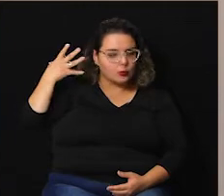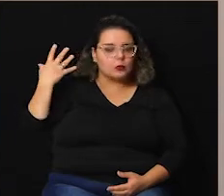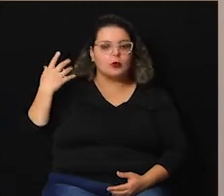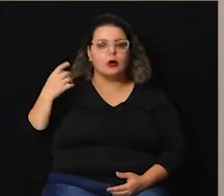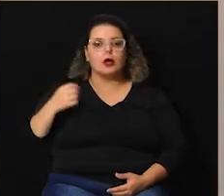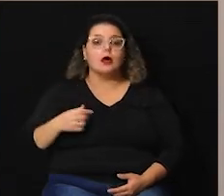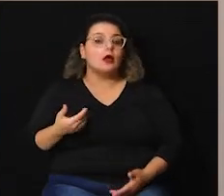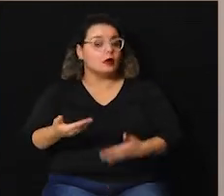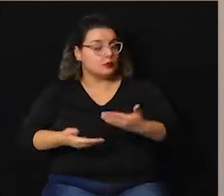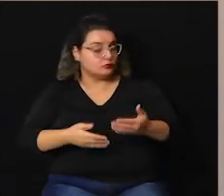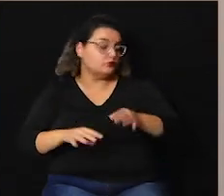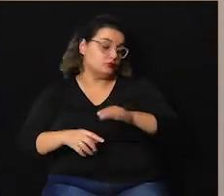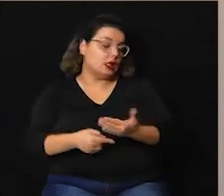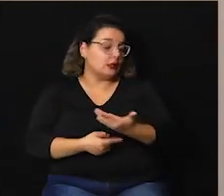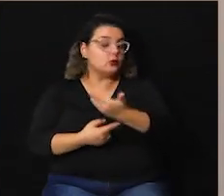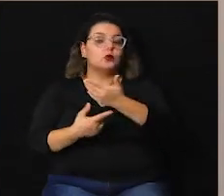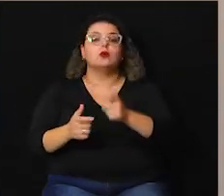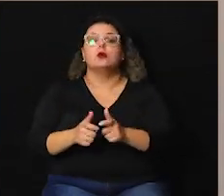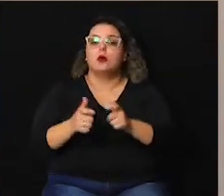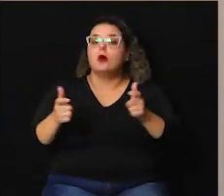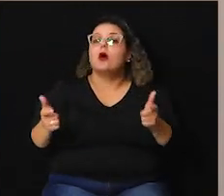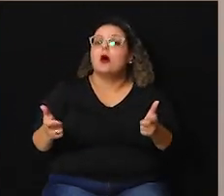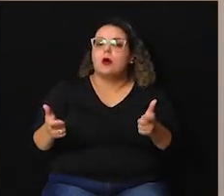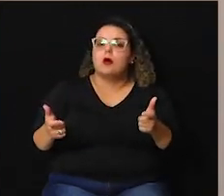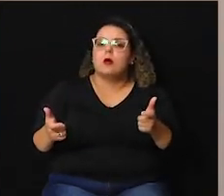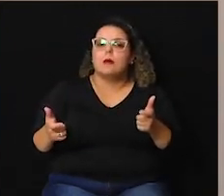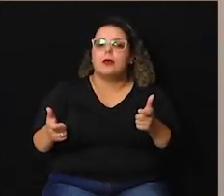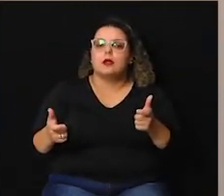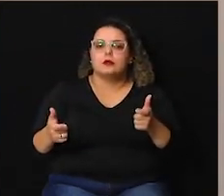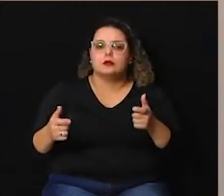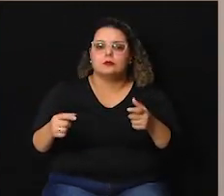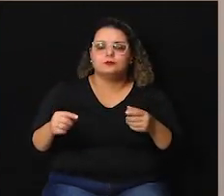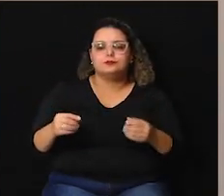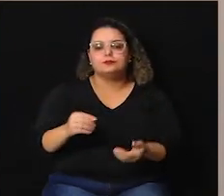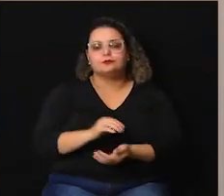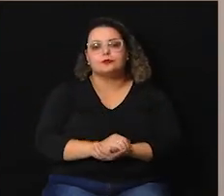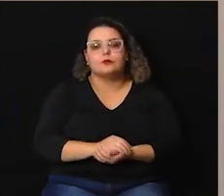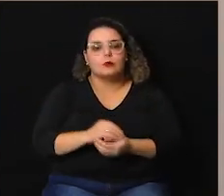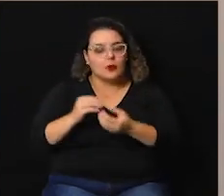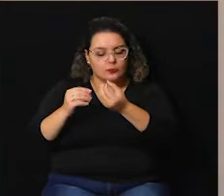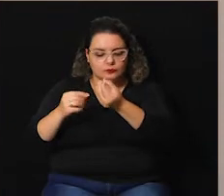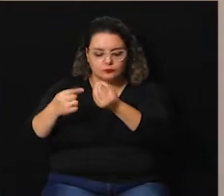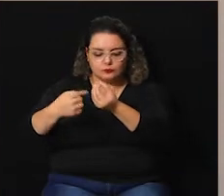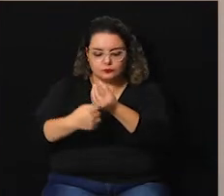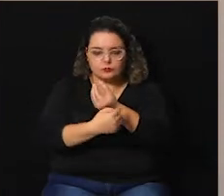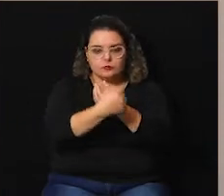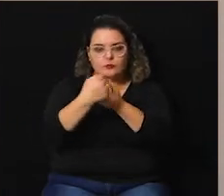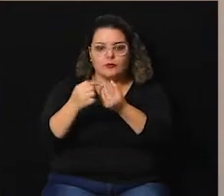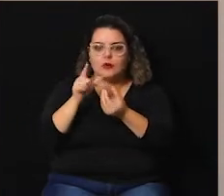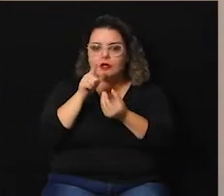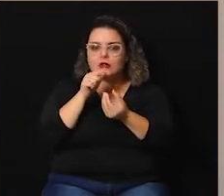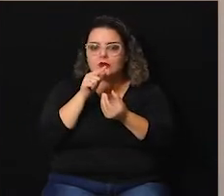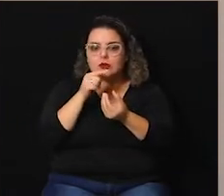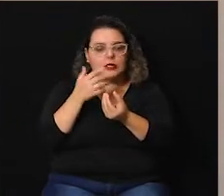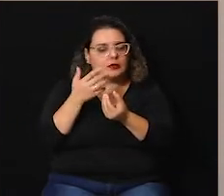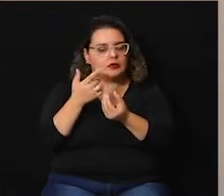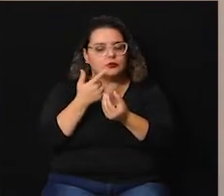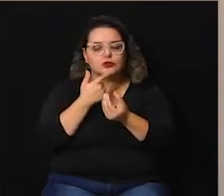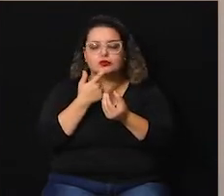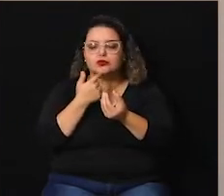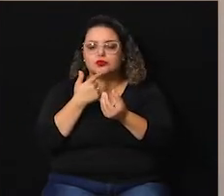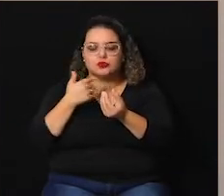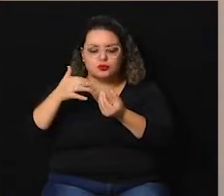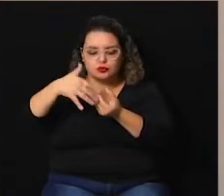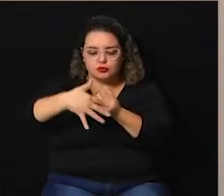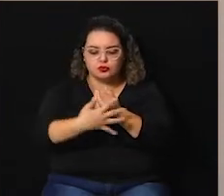não invasivo que aumenta muito a circulação do bulbo capilar da raiz, é um anti-inflamatório